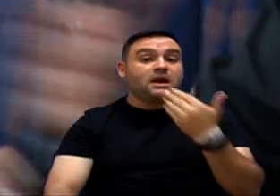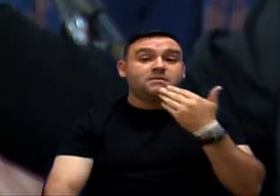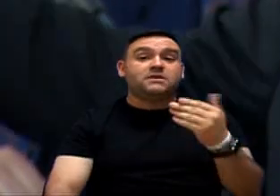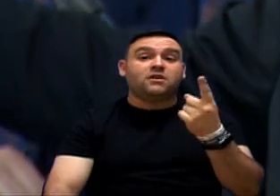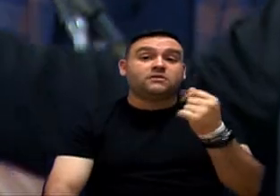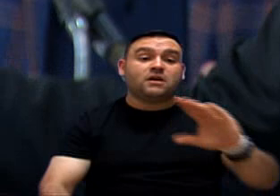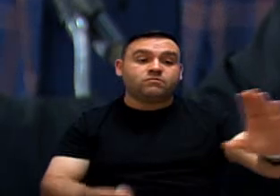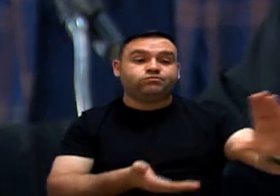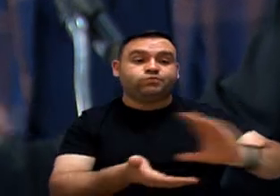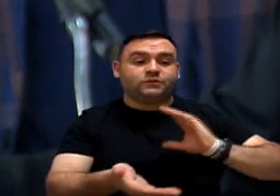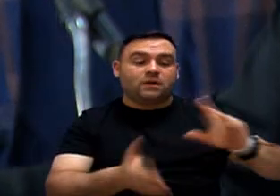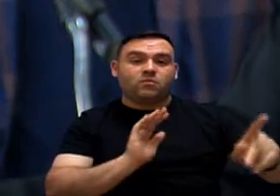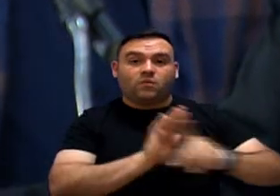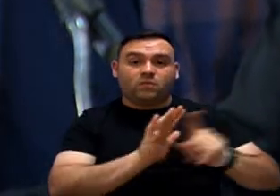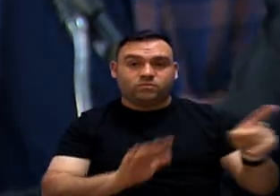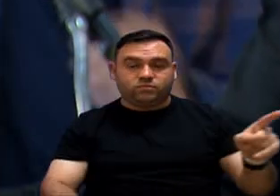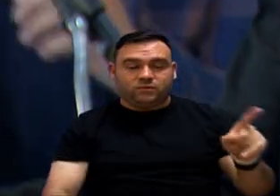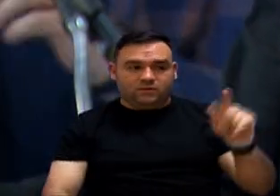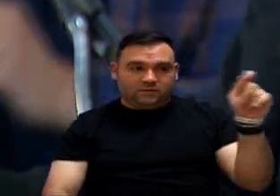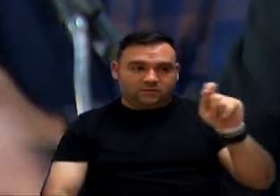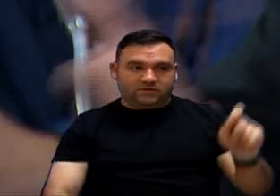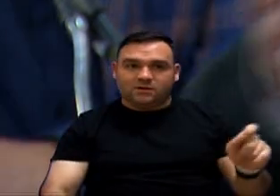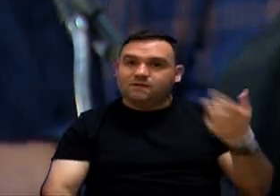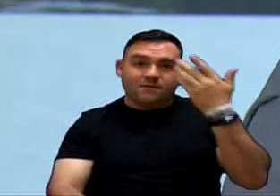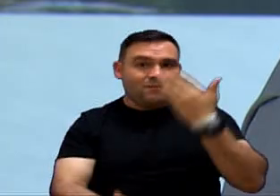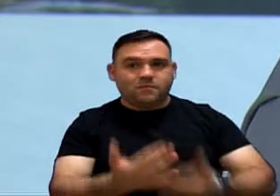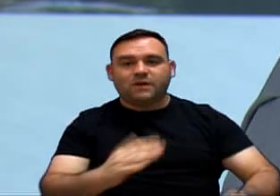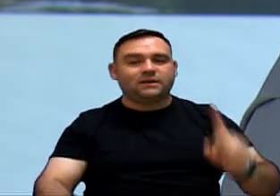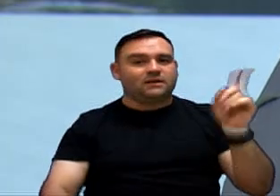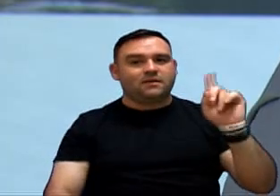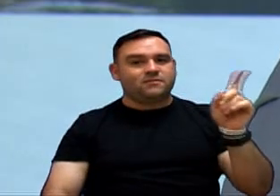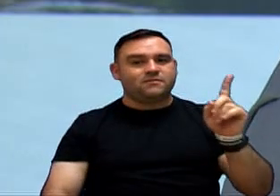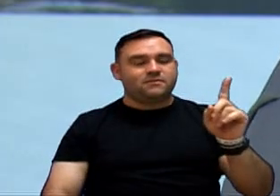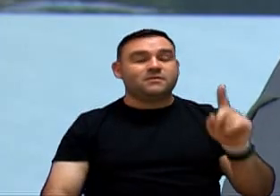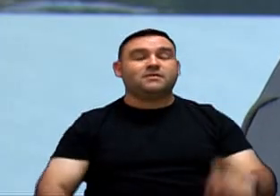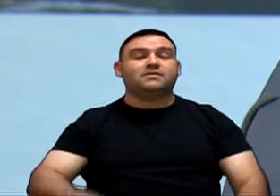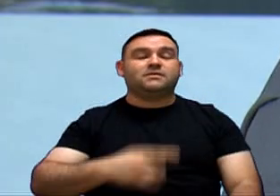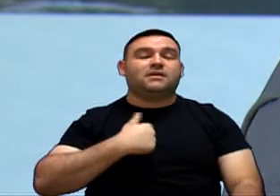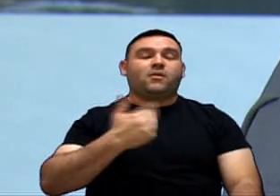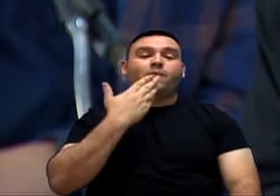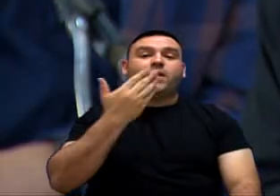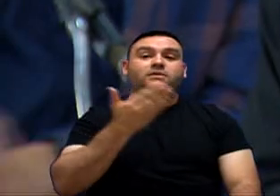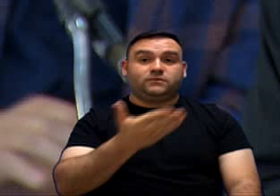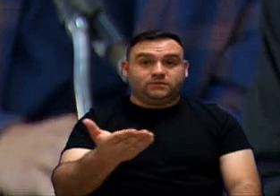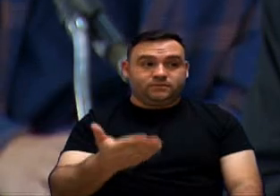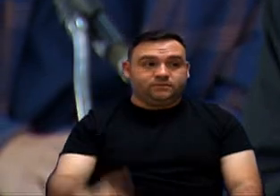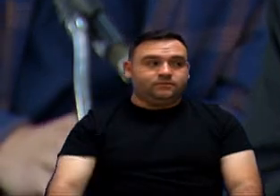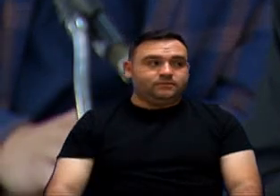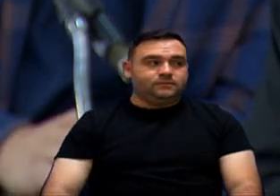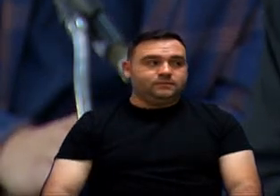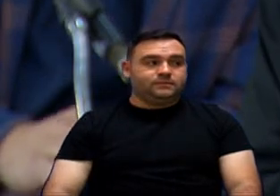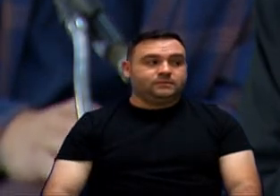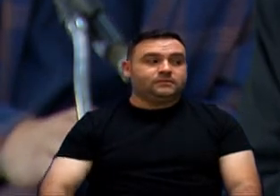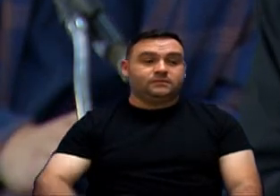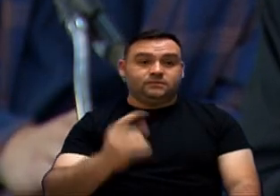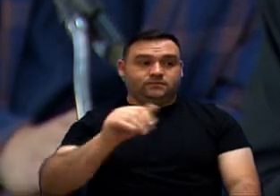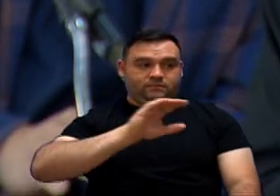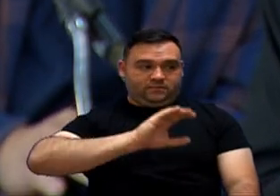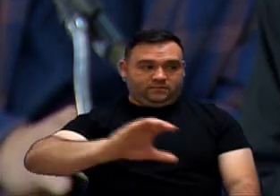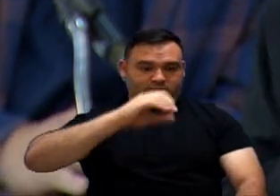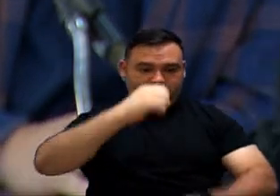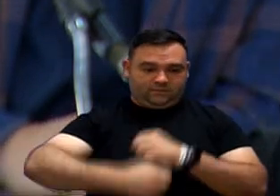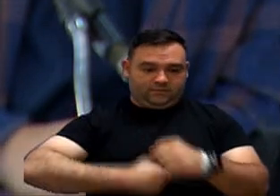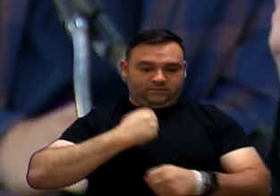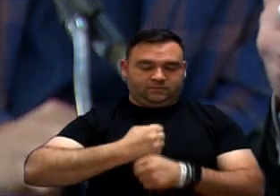uma emenda para a entidade. Não, não vai perder, não. Deus me livre, não assim, pode. Eu até peço para o senhor destinar no próximo